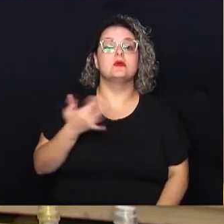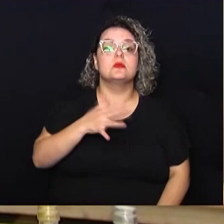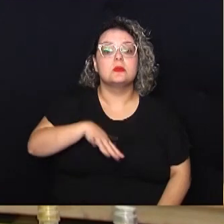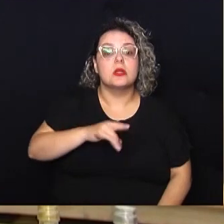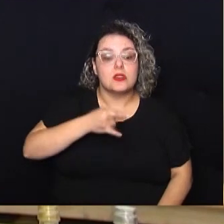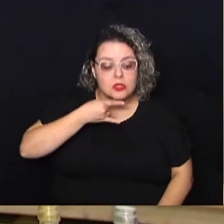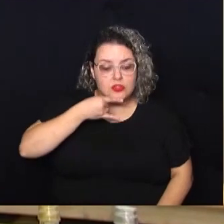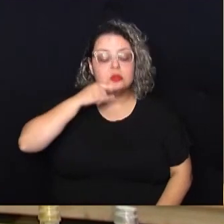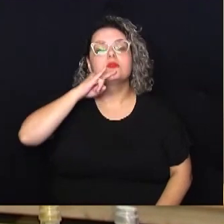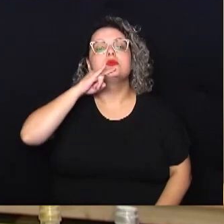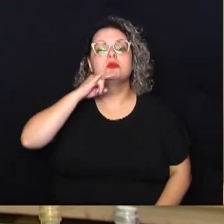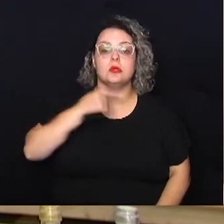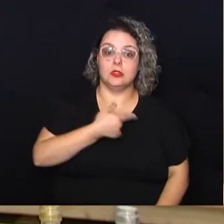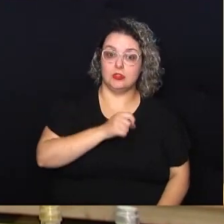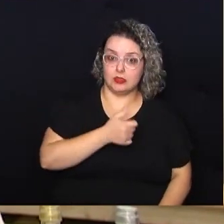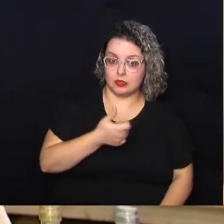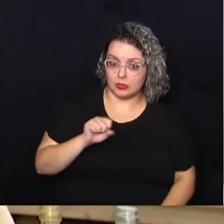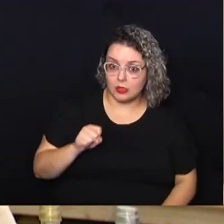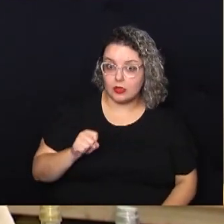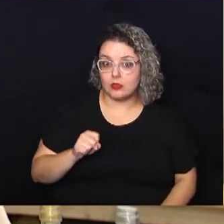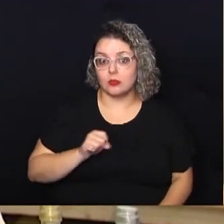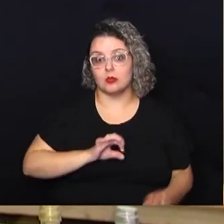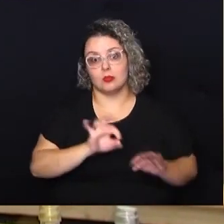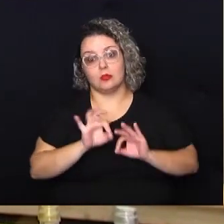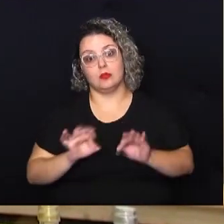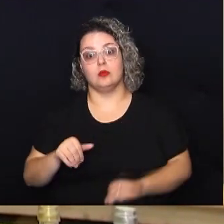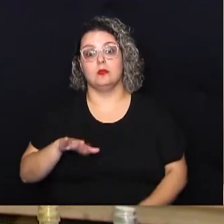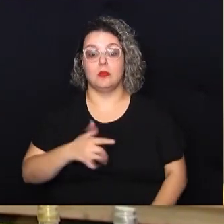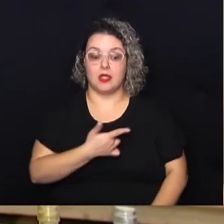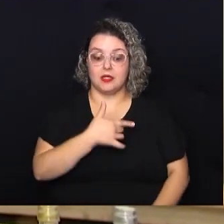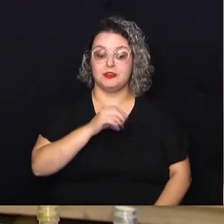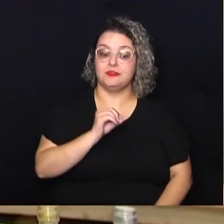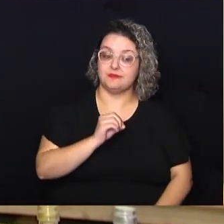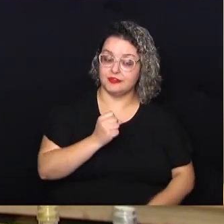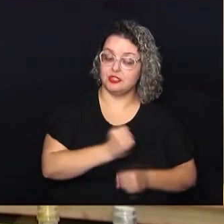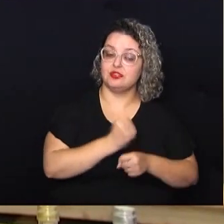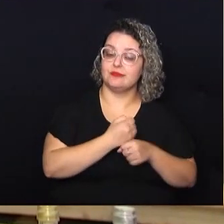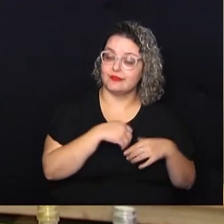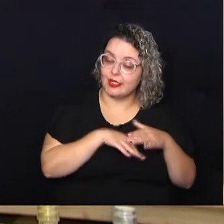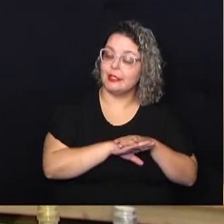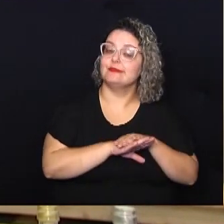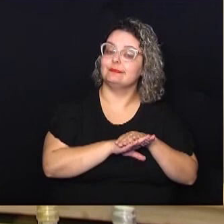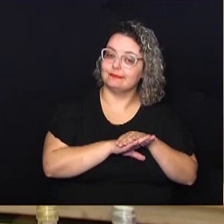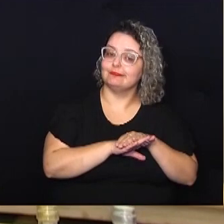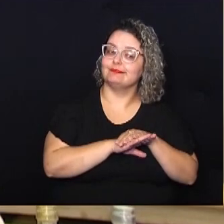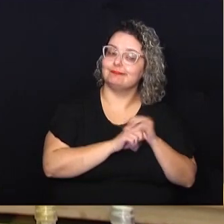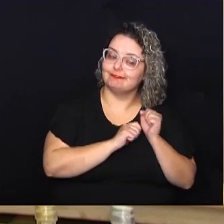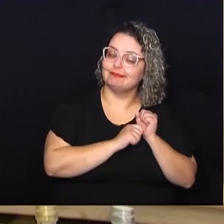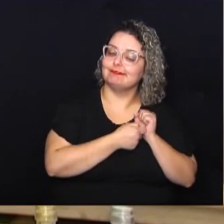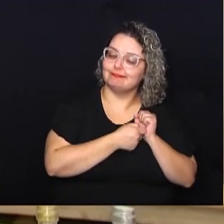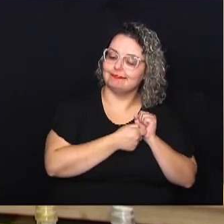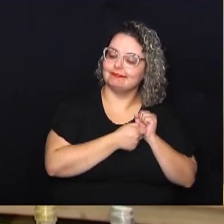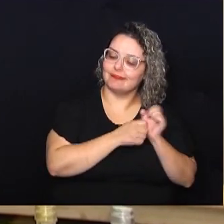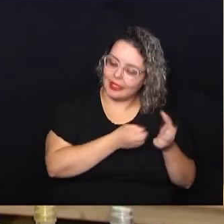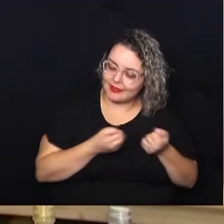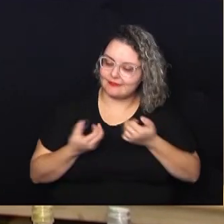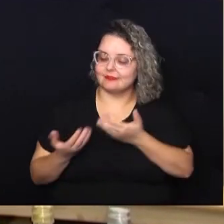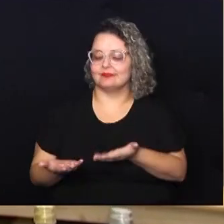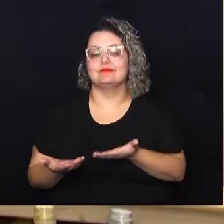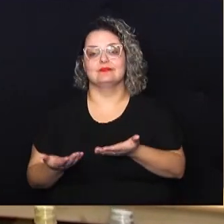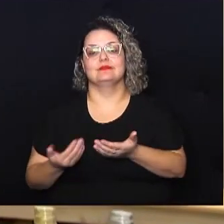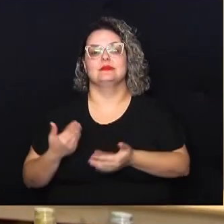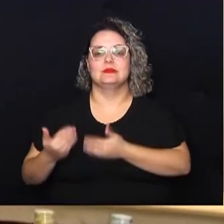Em 2018, tirei um projeto de mais de 20 anos guardado lá, as 7 chaves, e aí adotamos o